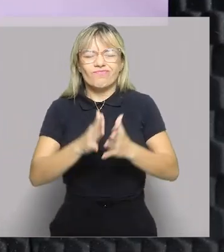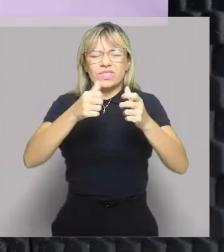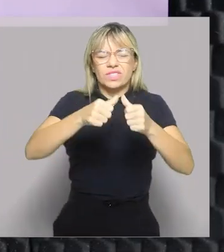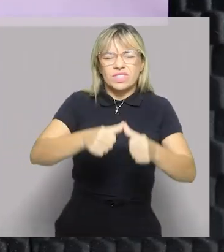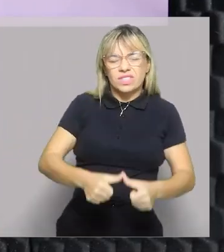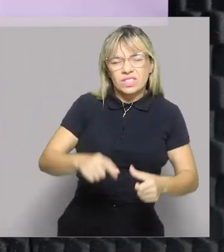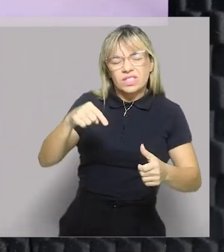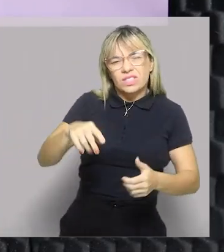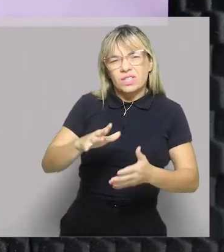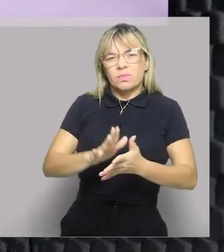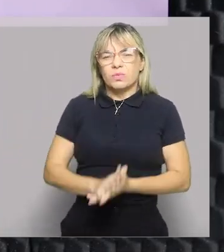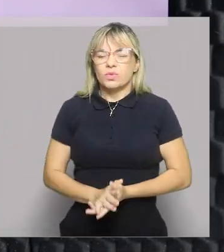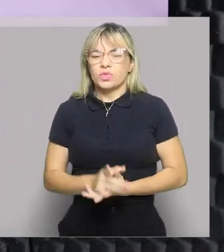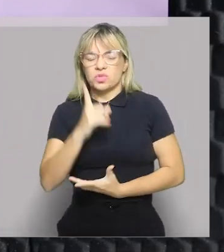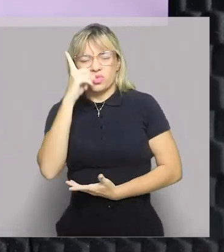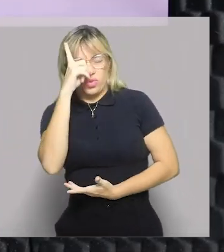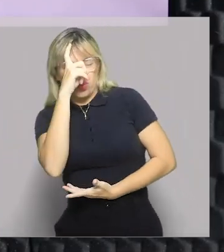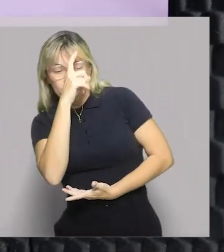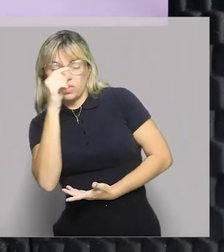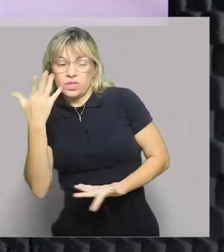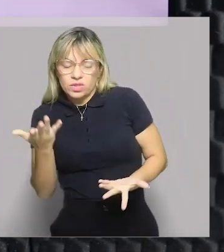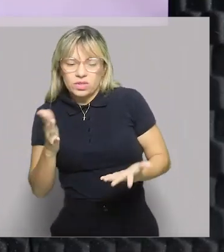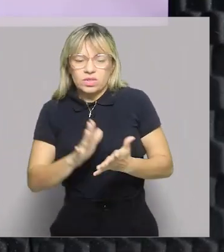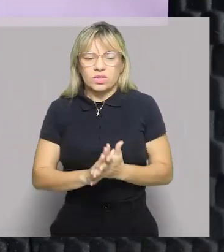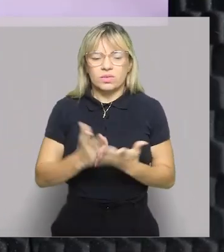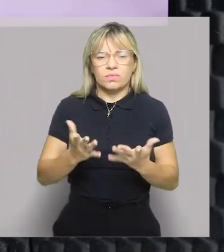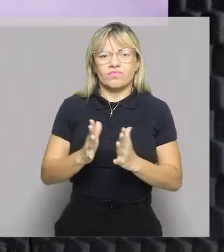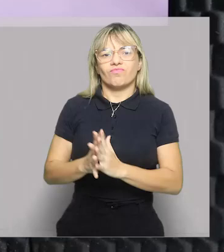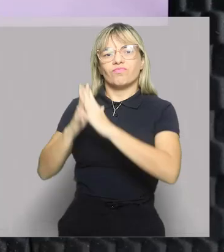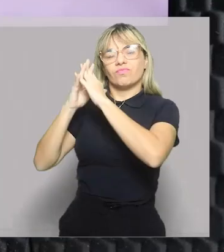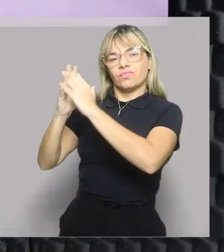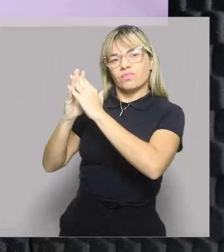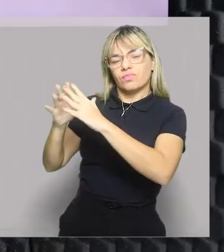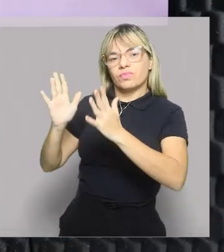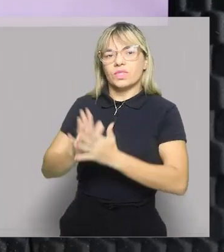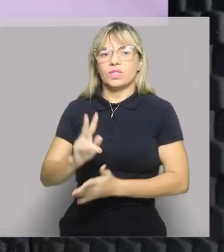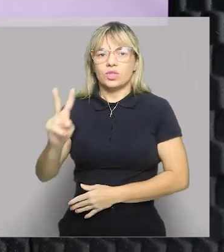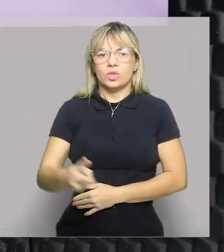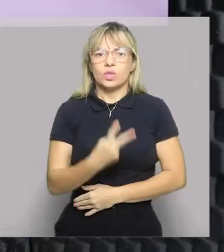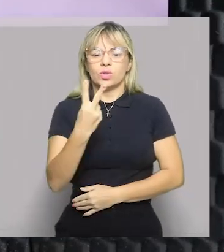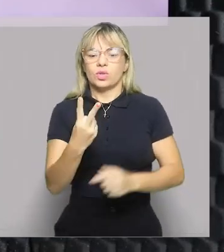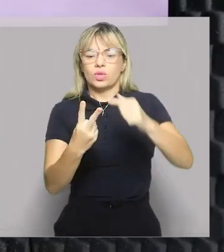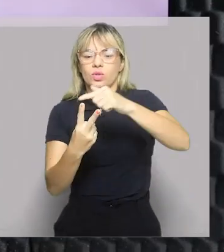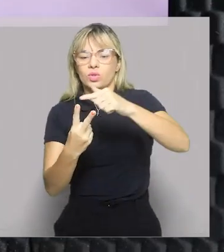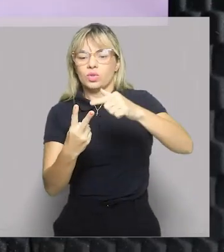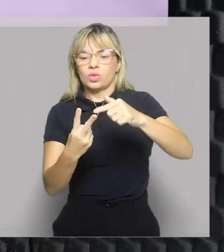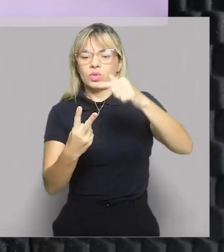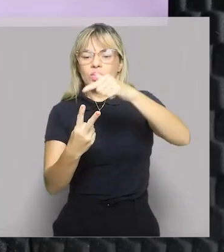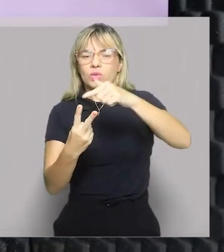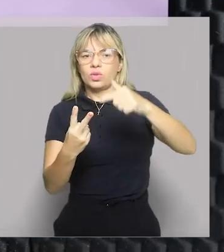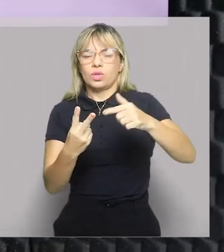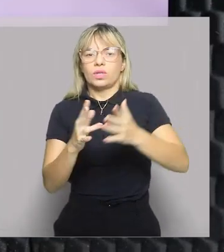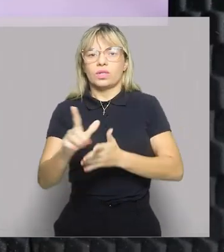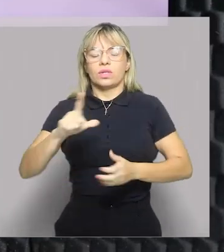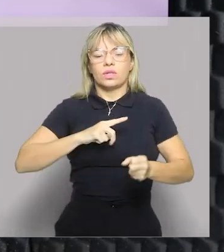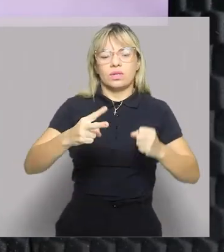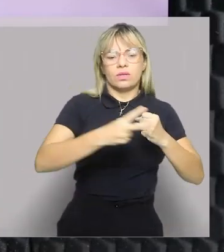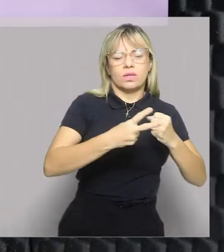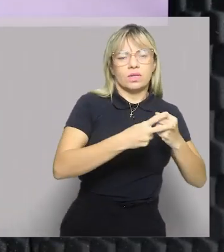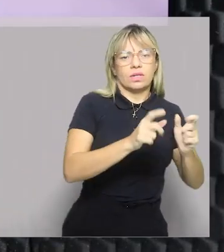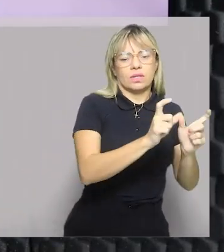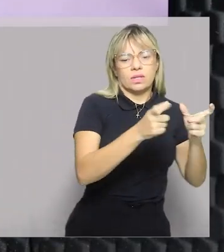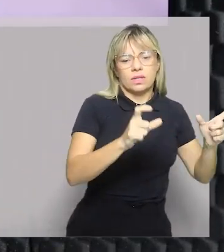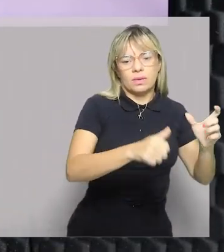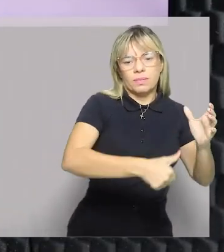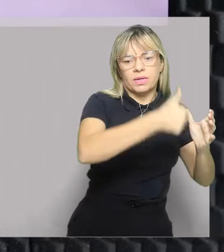estrutura um pouco mais complexa, né? Você tem a ocorrência de dois verbos, o verbo admitir na primeira frase e o